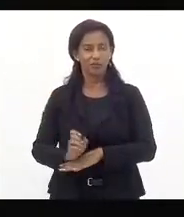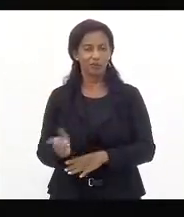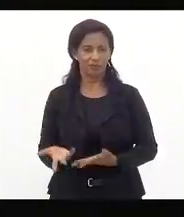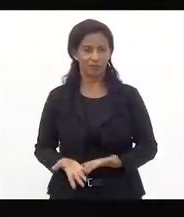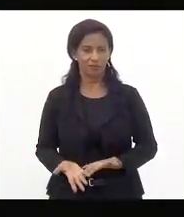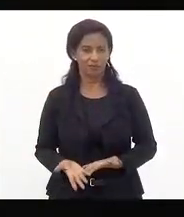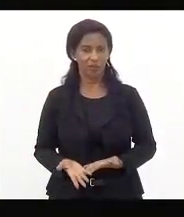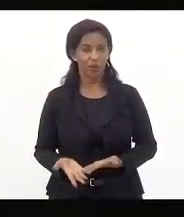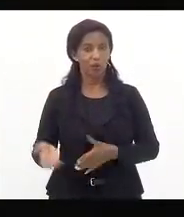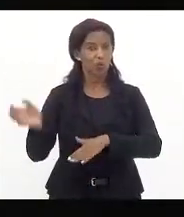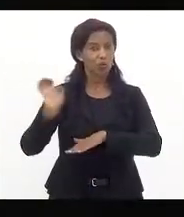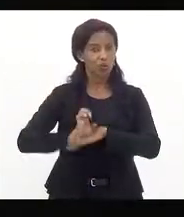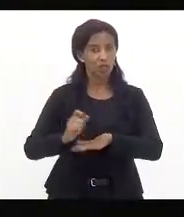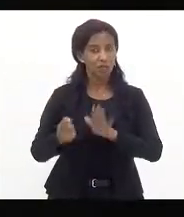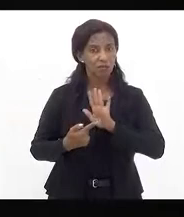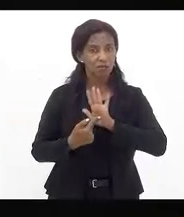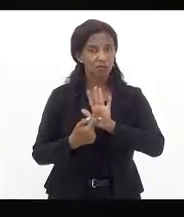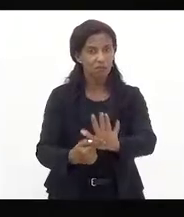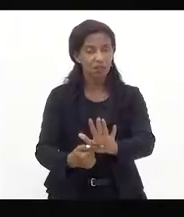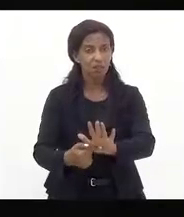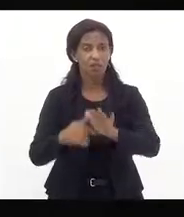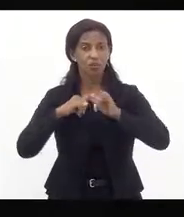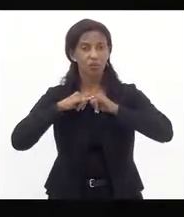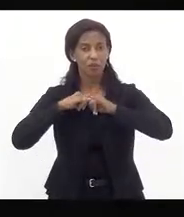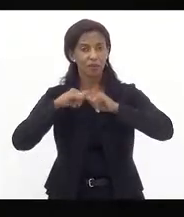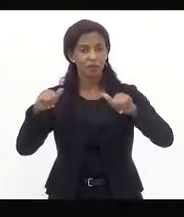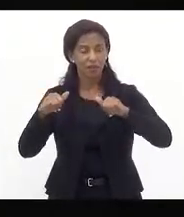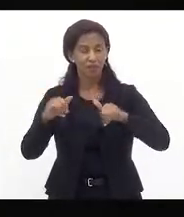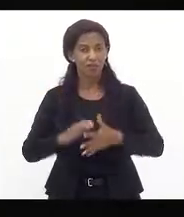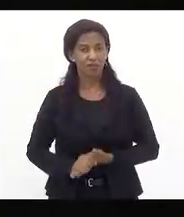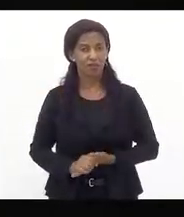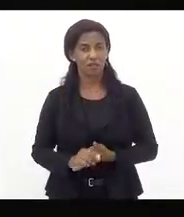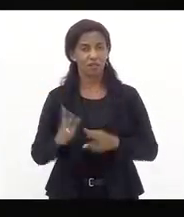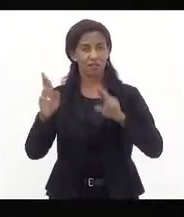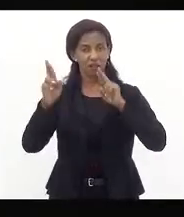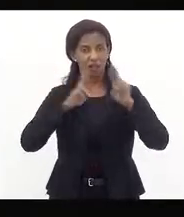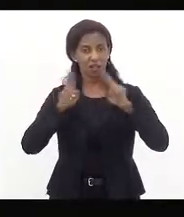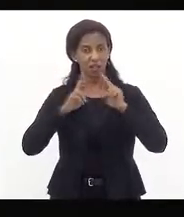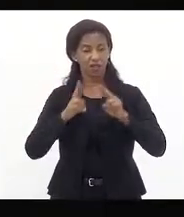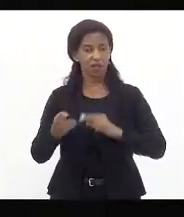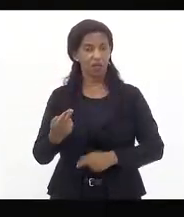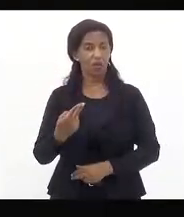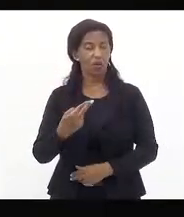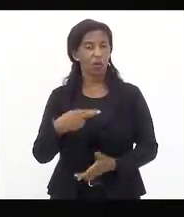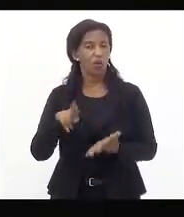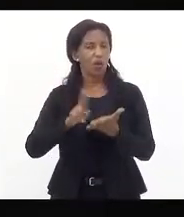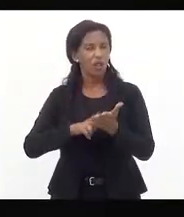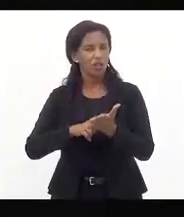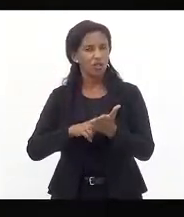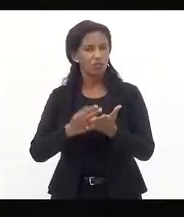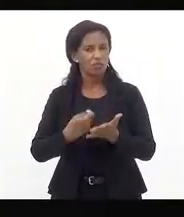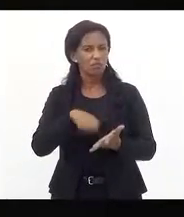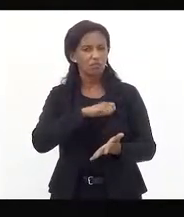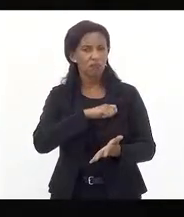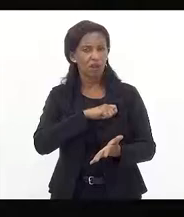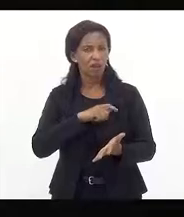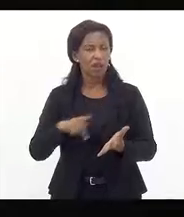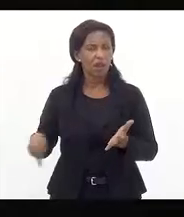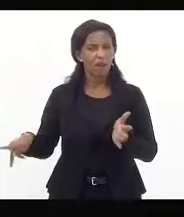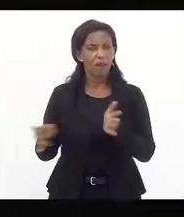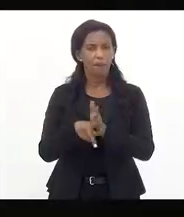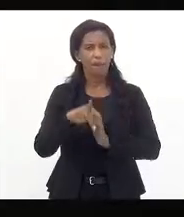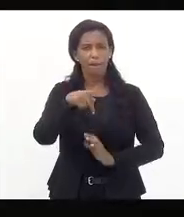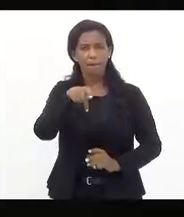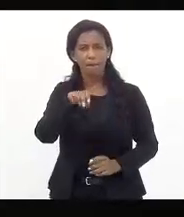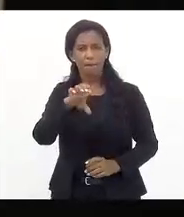Estado apresenta, na sua mensagem, em relação ao regime de recuperação fiscal, a própria PEC 62,